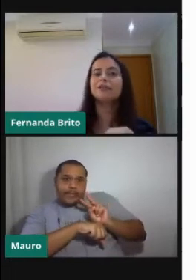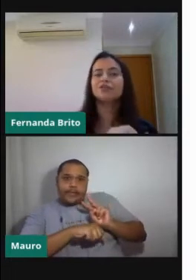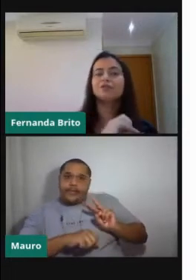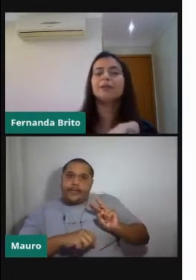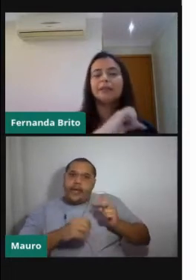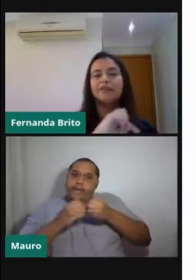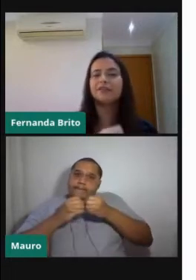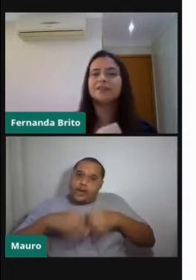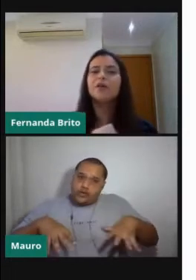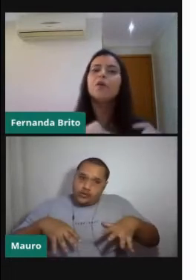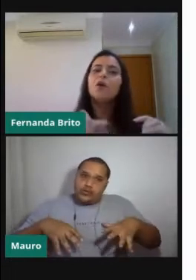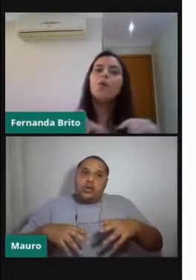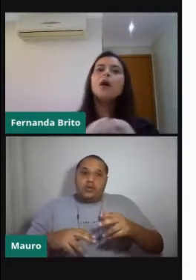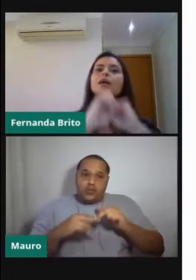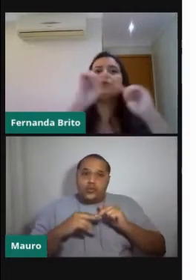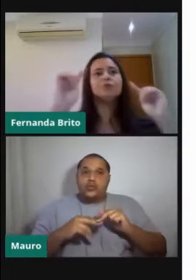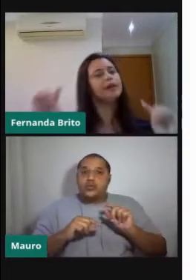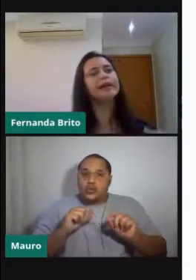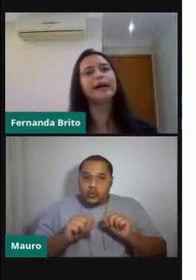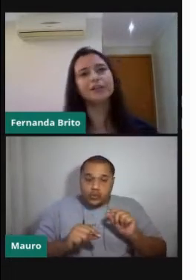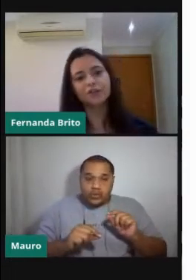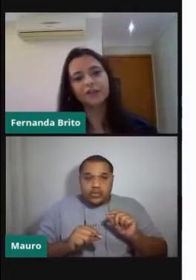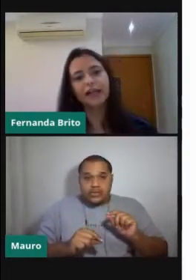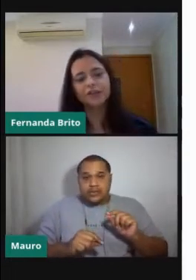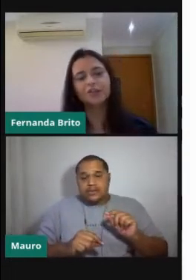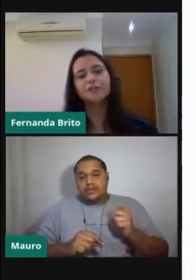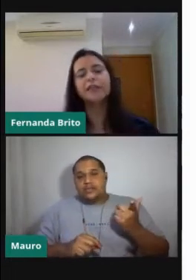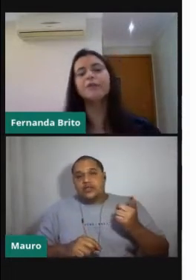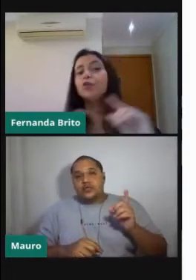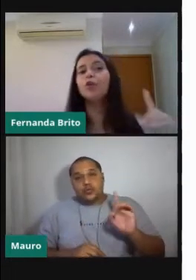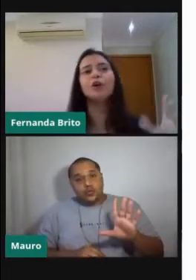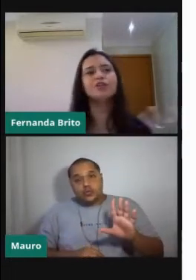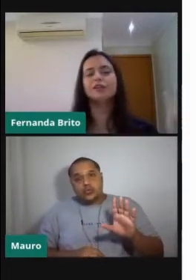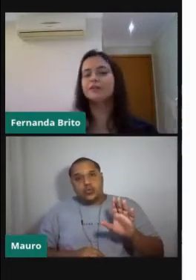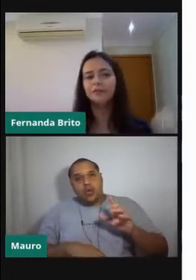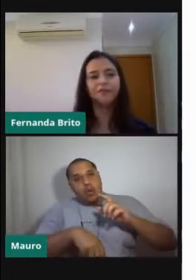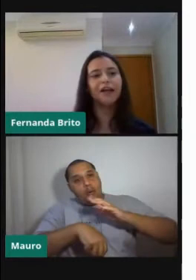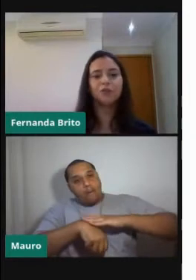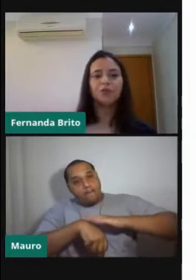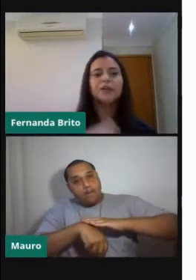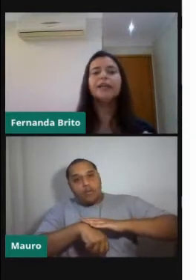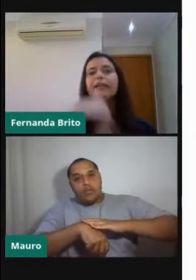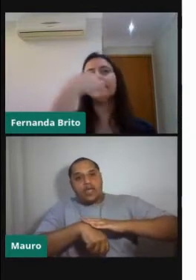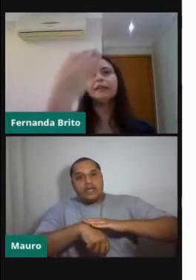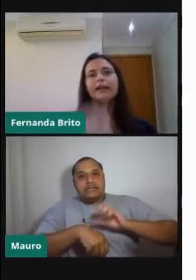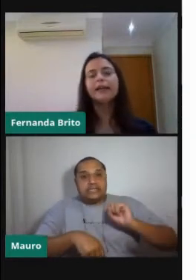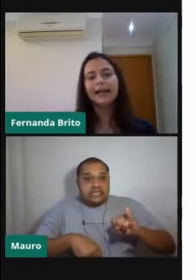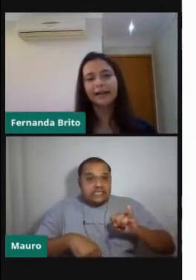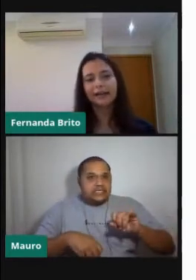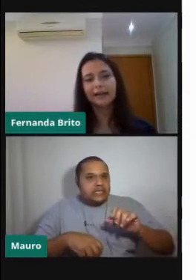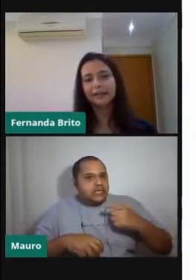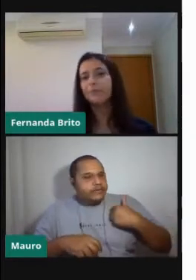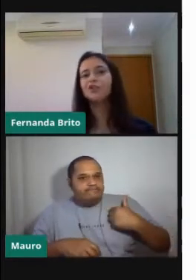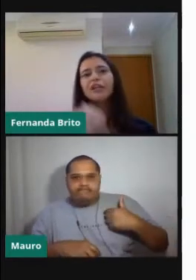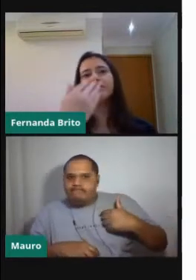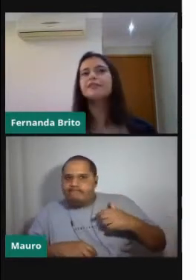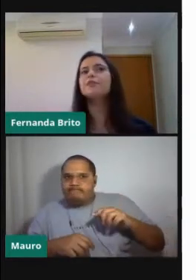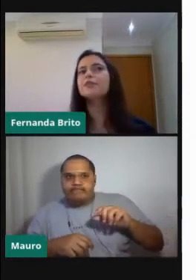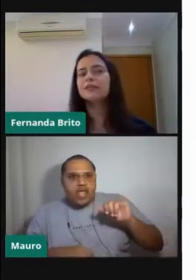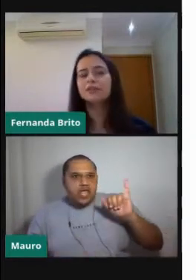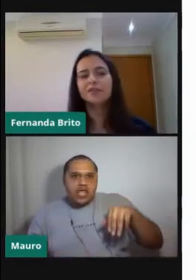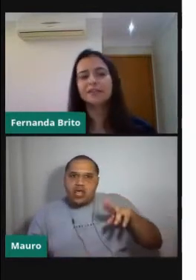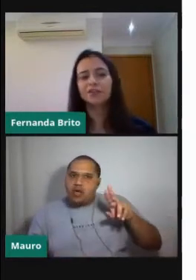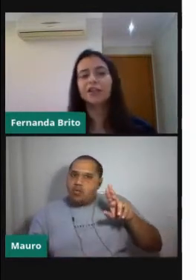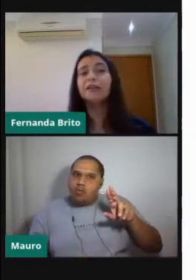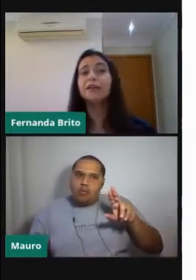que ela seja uma intervenção quando a atividade, né, imunológica falhou e a tempestade